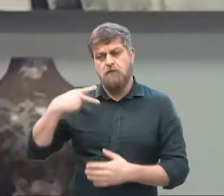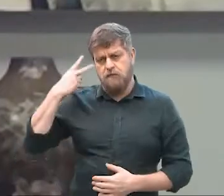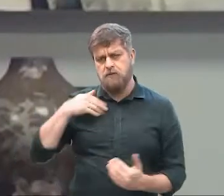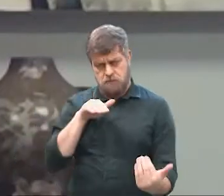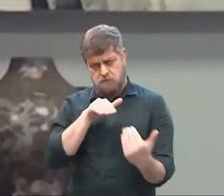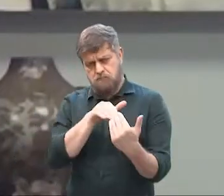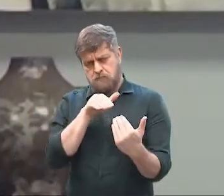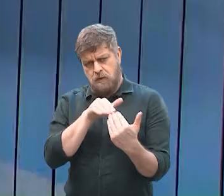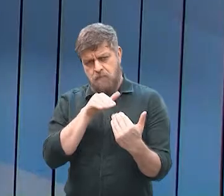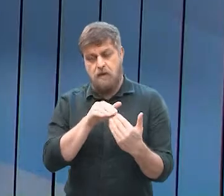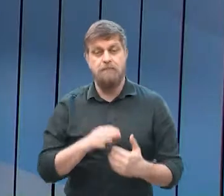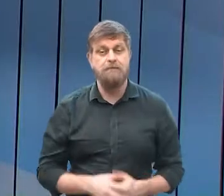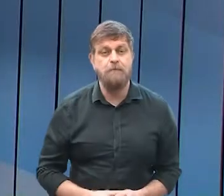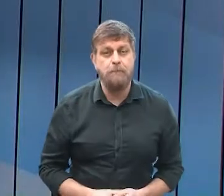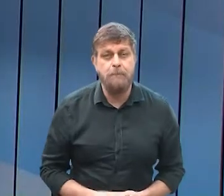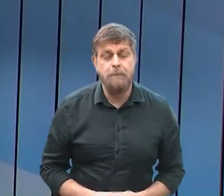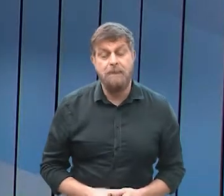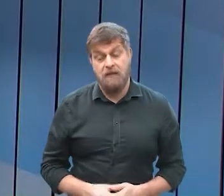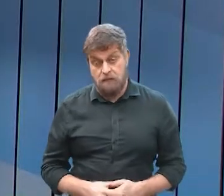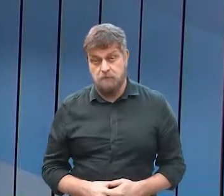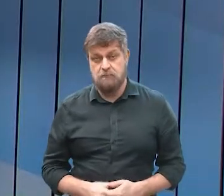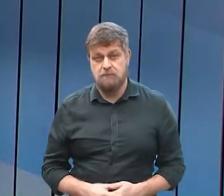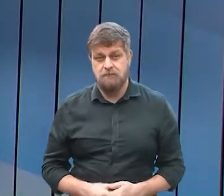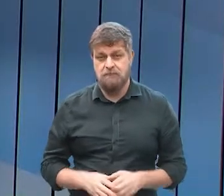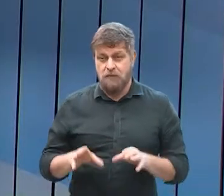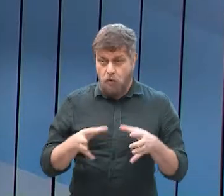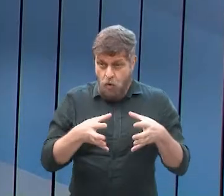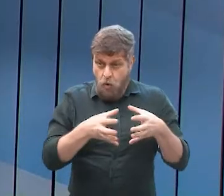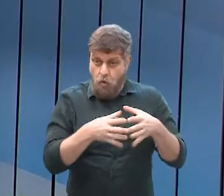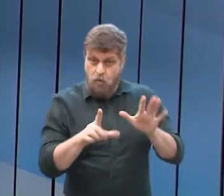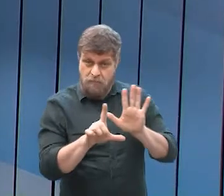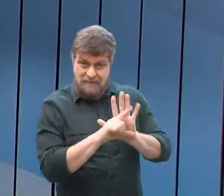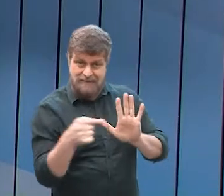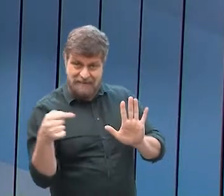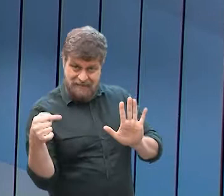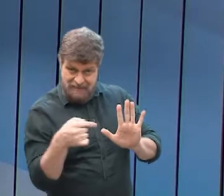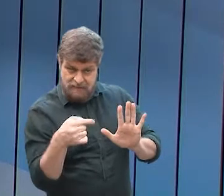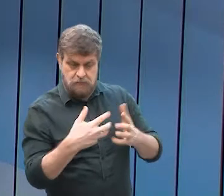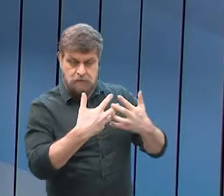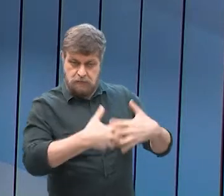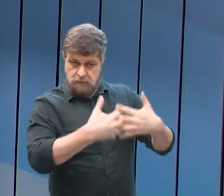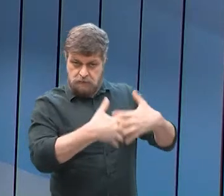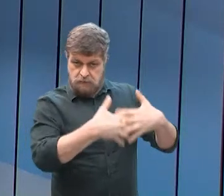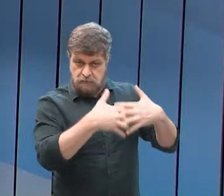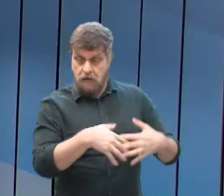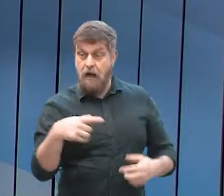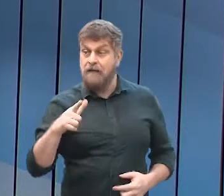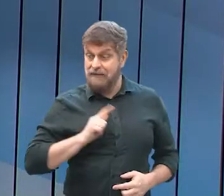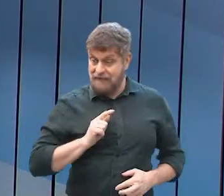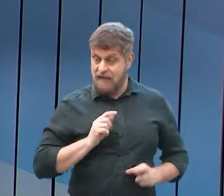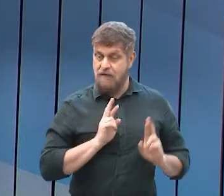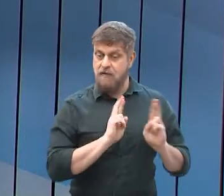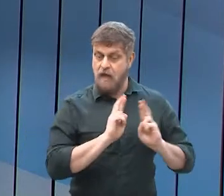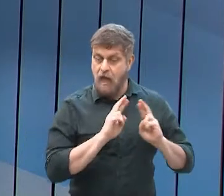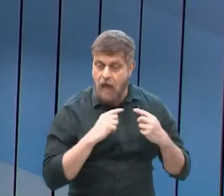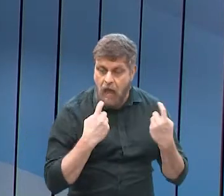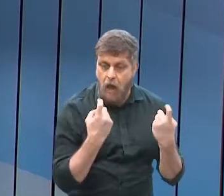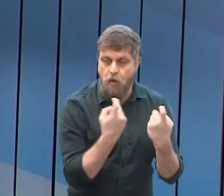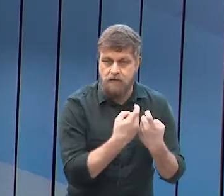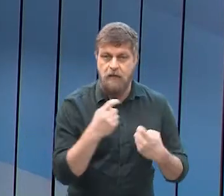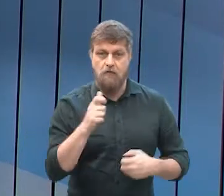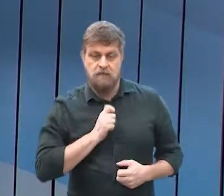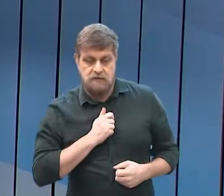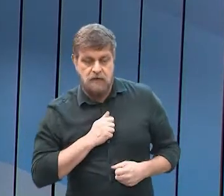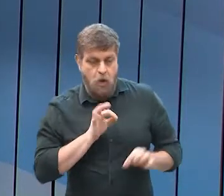correspondido. E isso inclui a Comissão de Constituição e Legalidade, que vocês se reuniram e continuam analisando